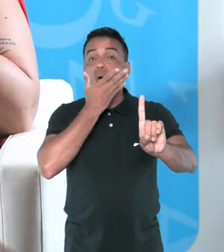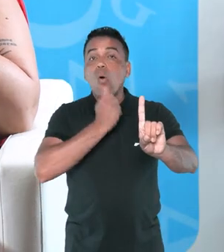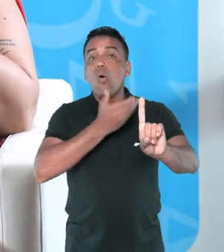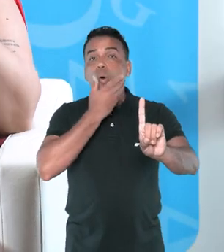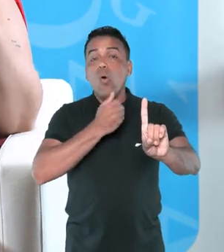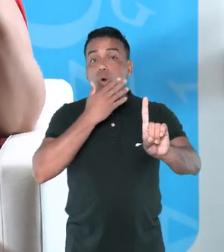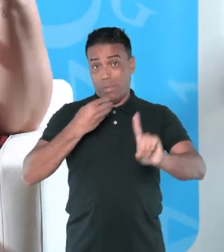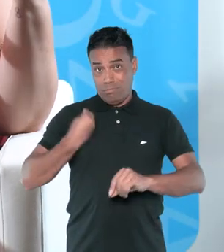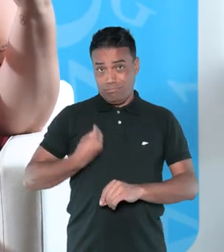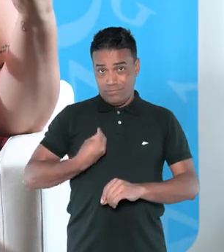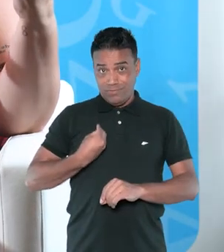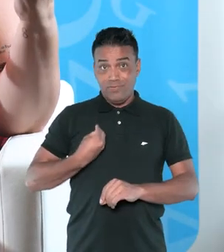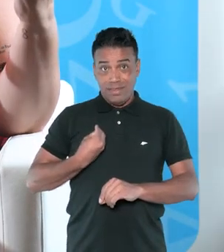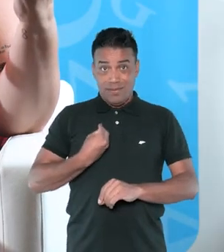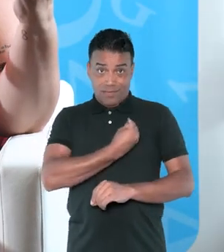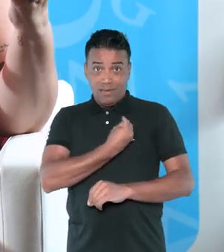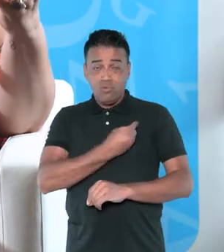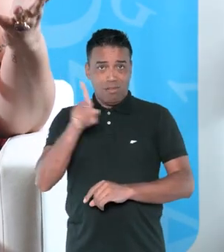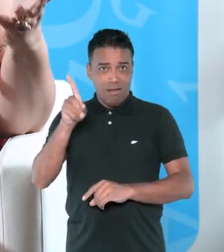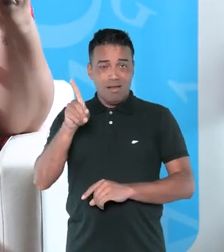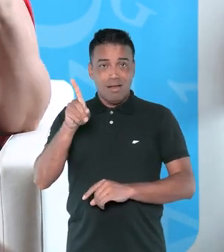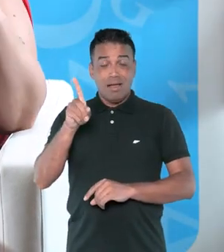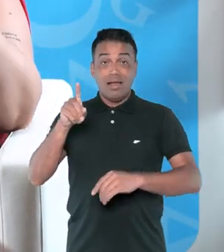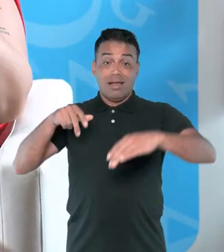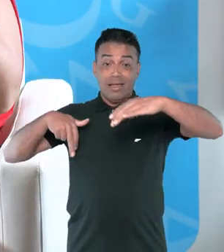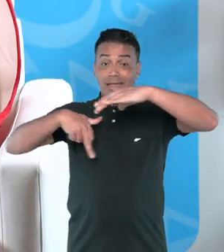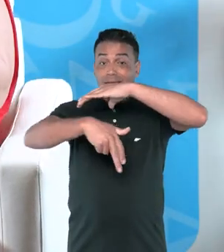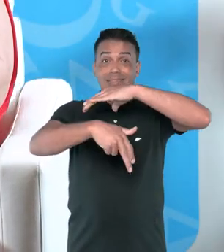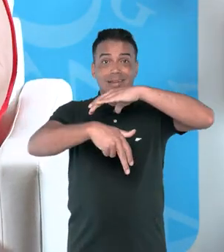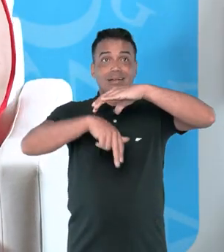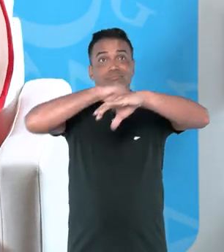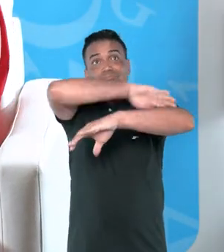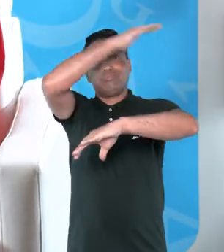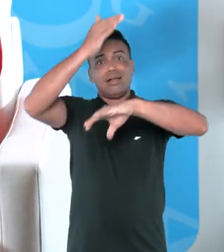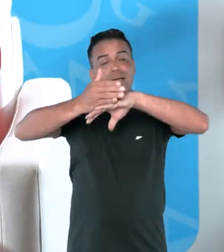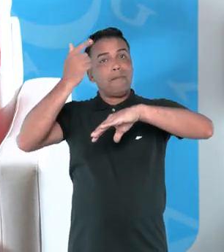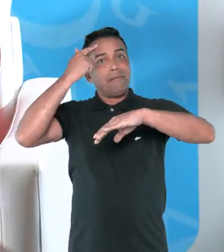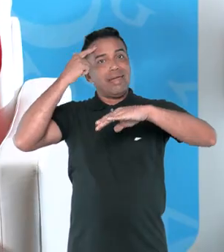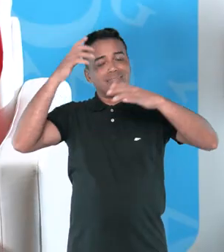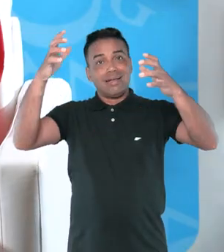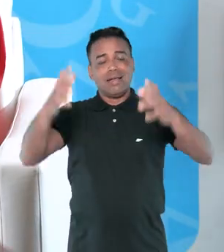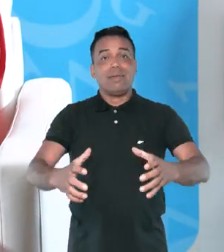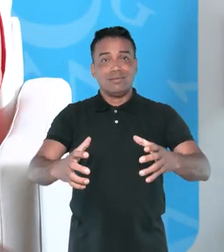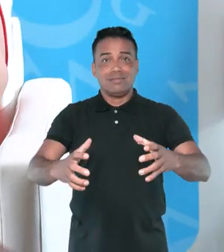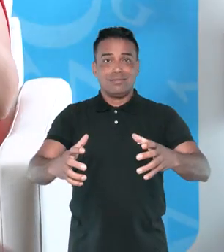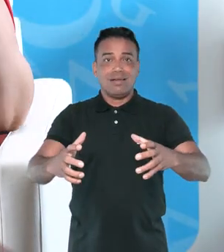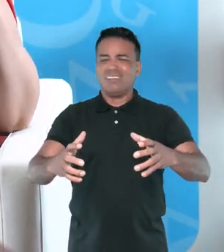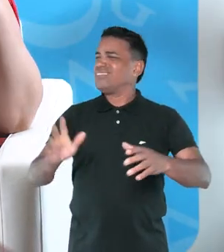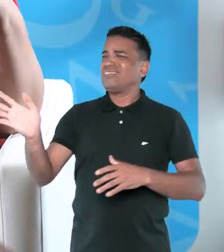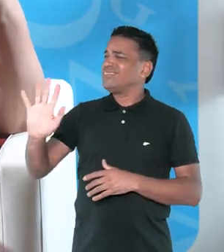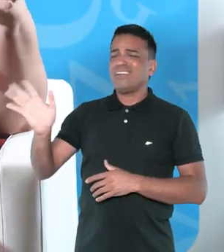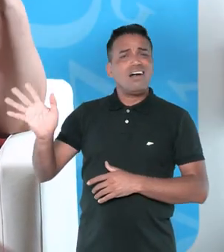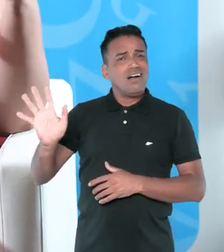que existe lá e que ele entra numa gruta e ele pensa que a gruta é uma cabeça, porque o que tem lá é uma gruta. Eu disse, não, o